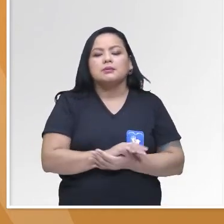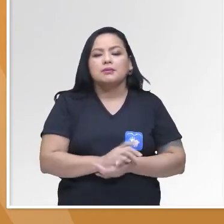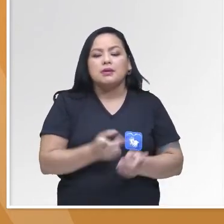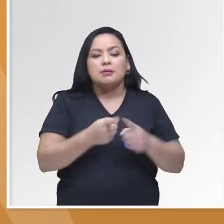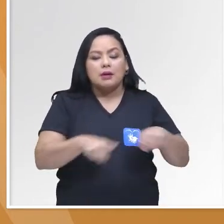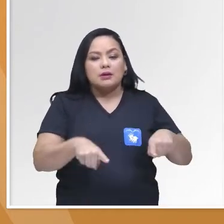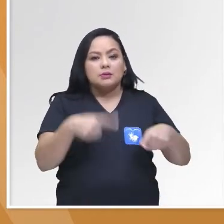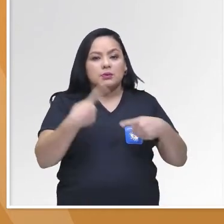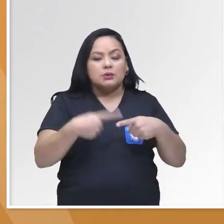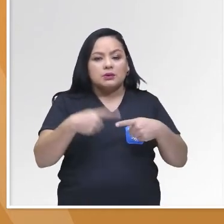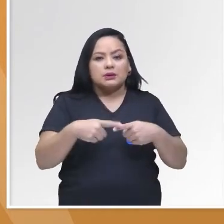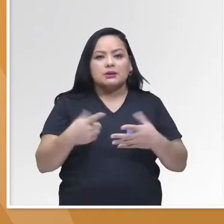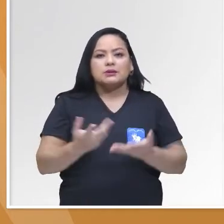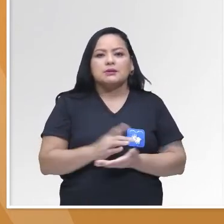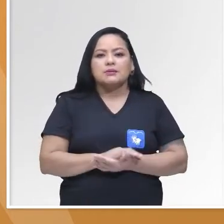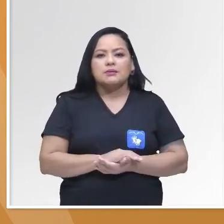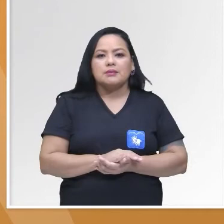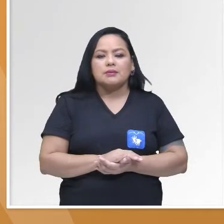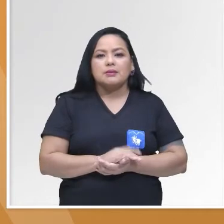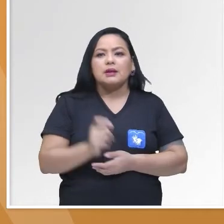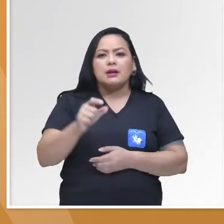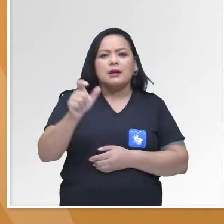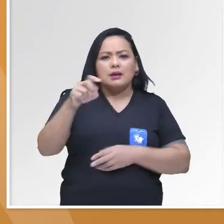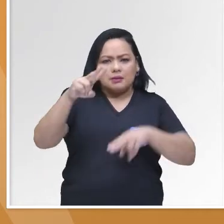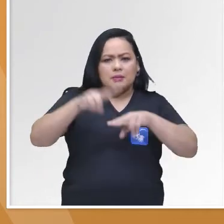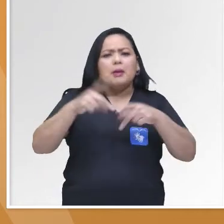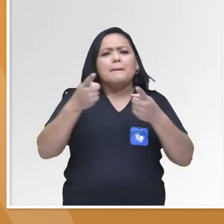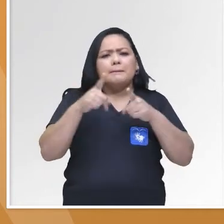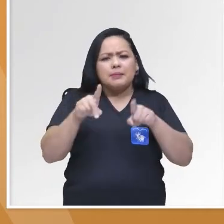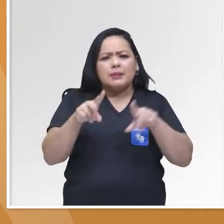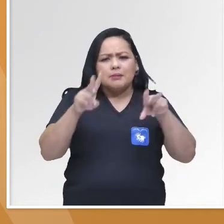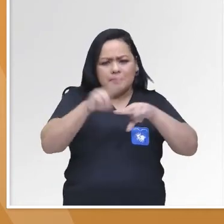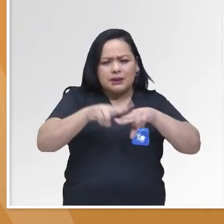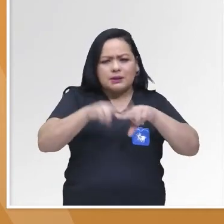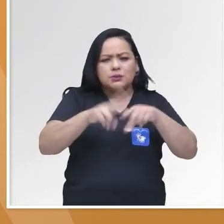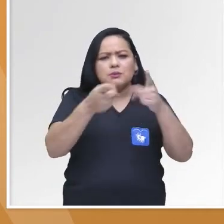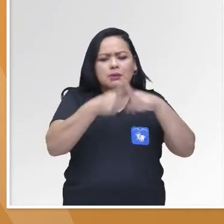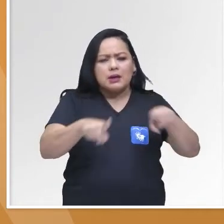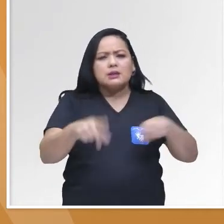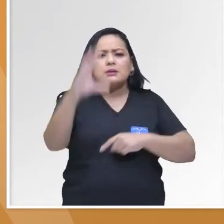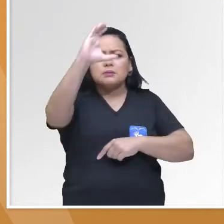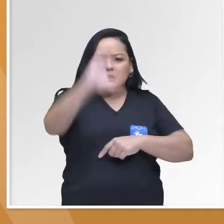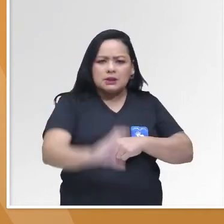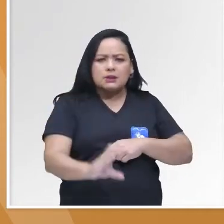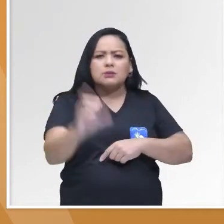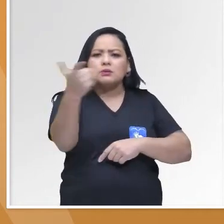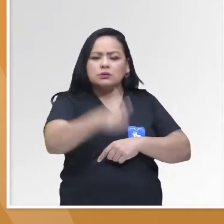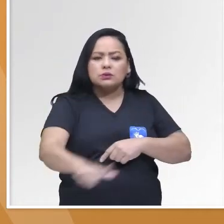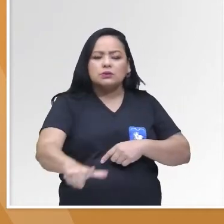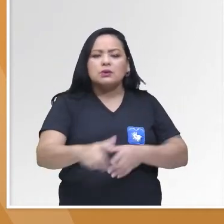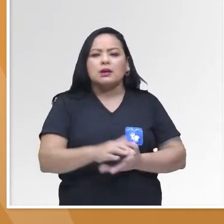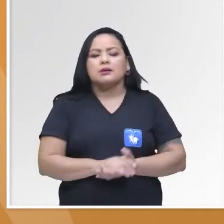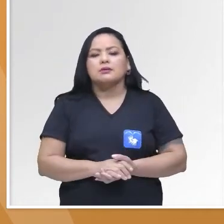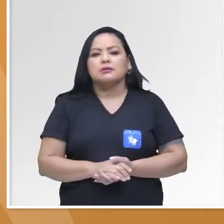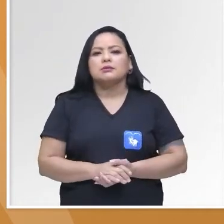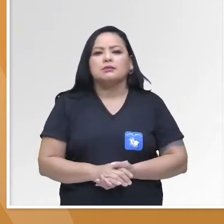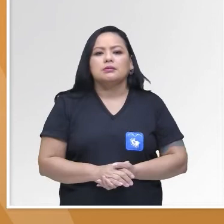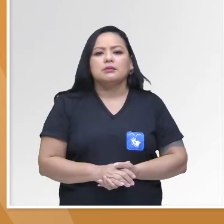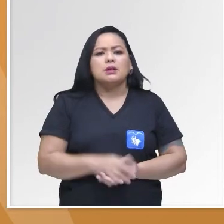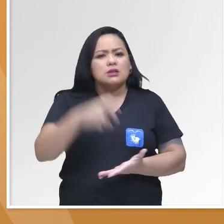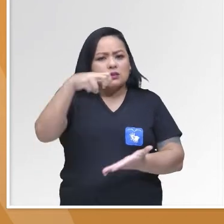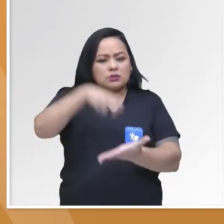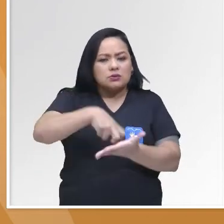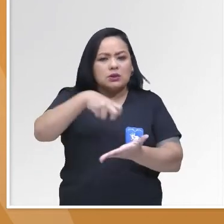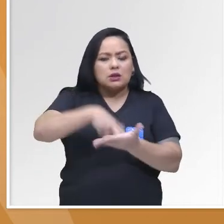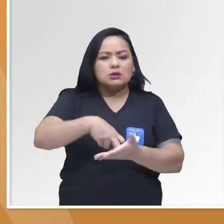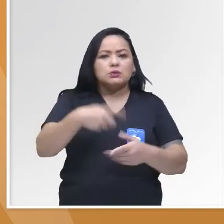por isso deixam de ser cidadãos, mas estão cumprindo uma pena e, por conta